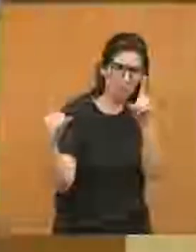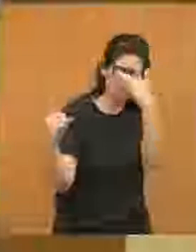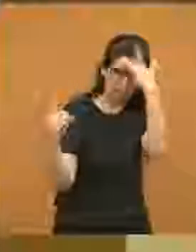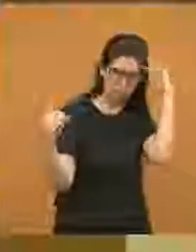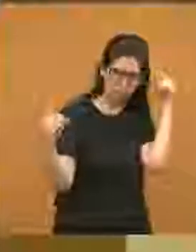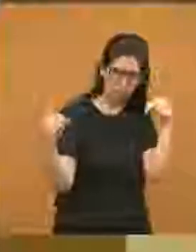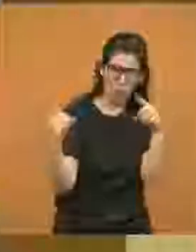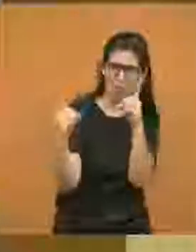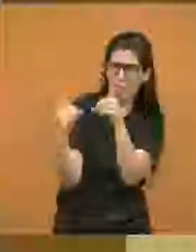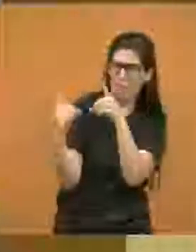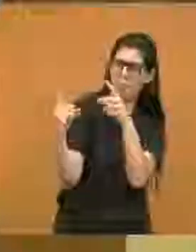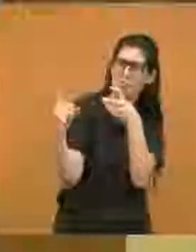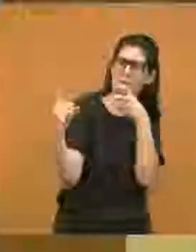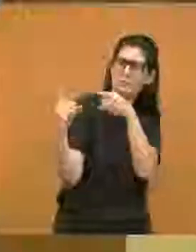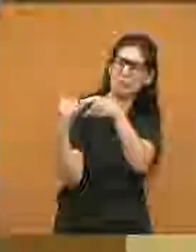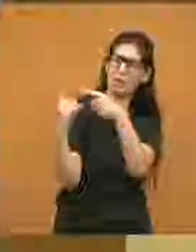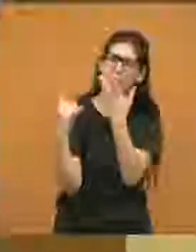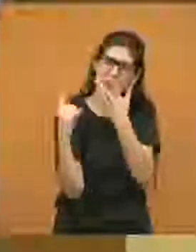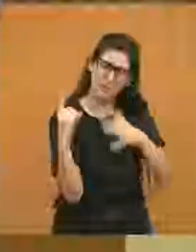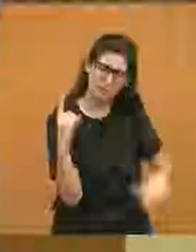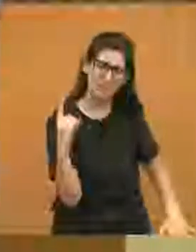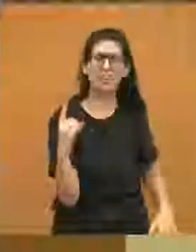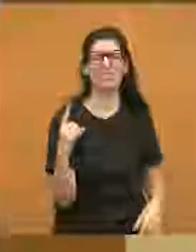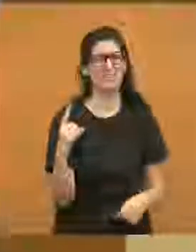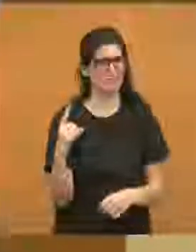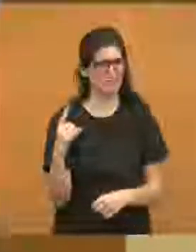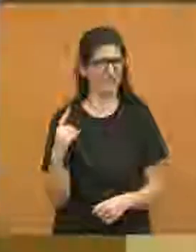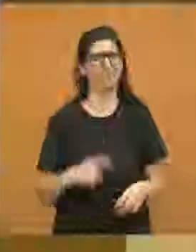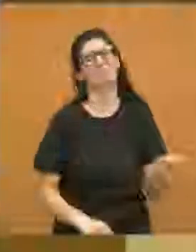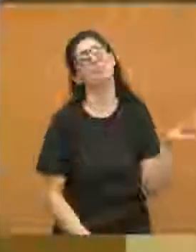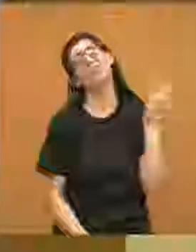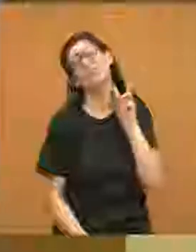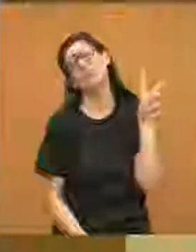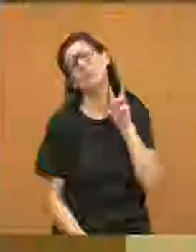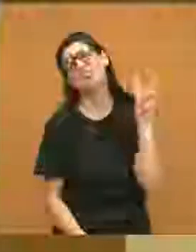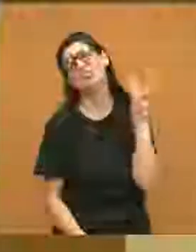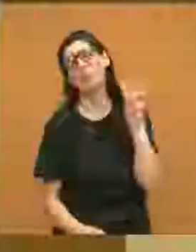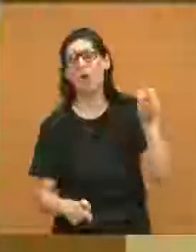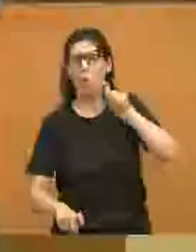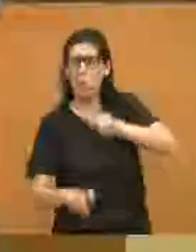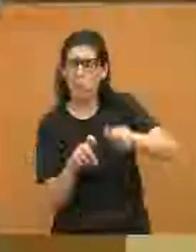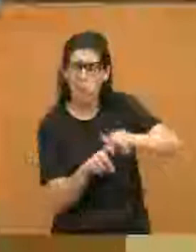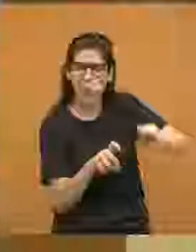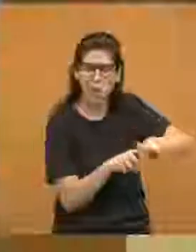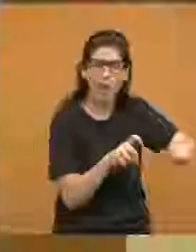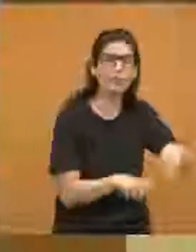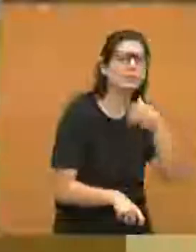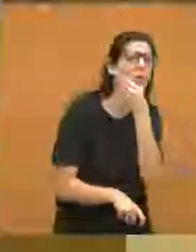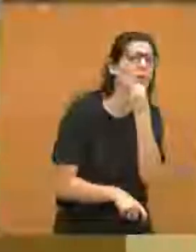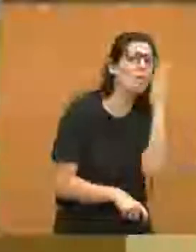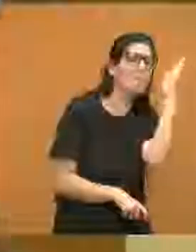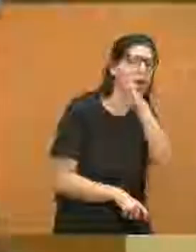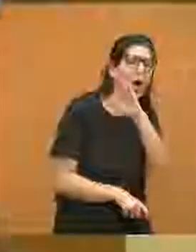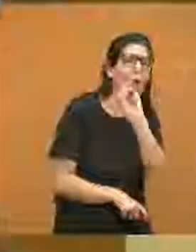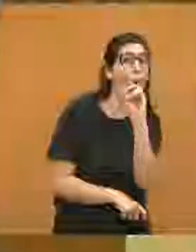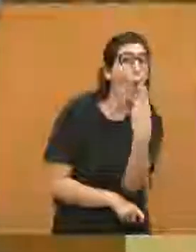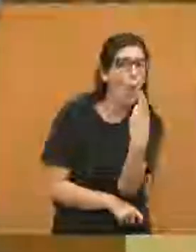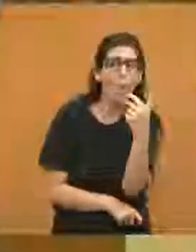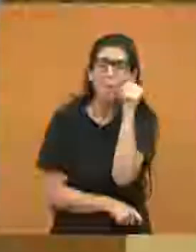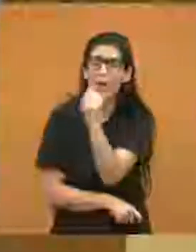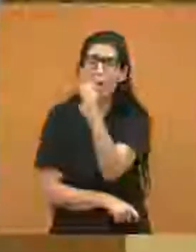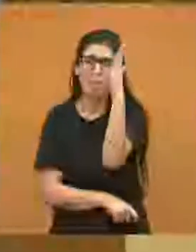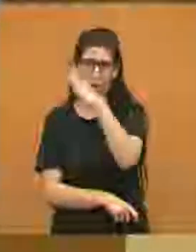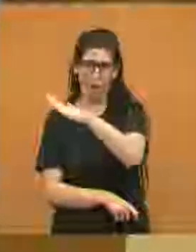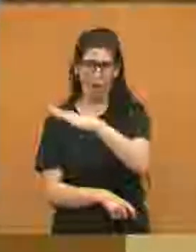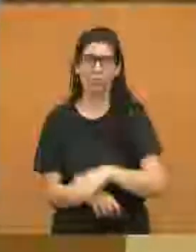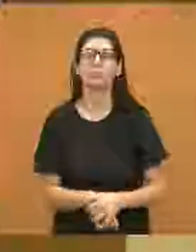está sendo vítima ou não de abuso sexual. É um crime extremamente lamentável, e o Ministério da Saúde